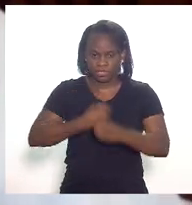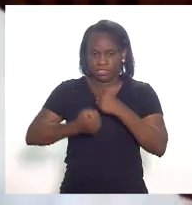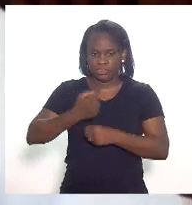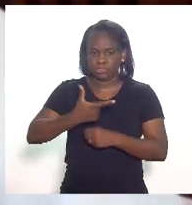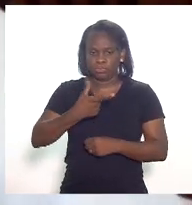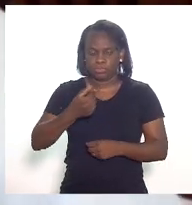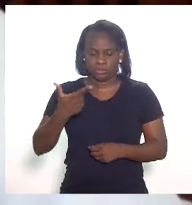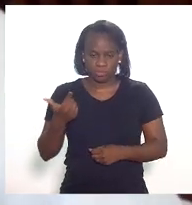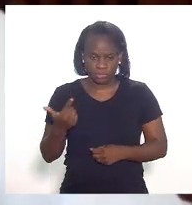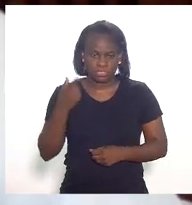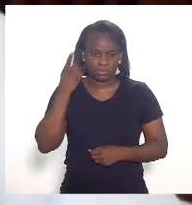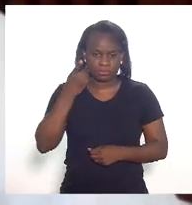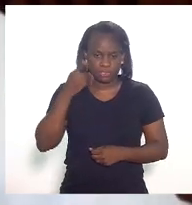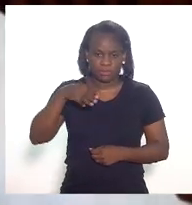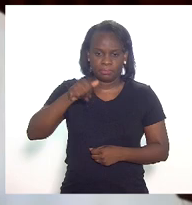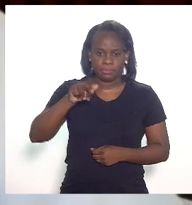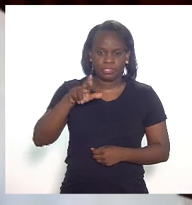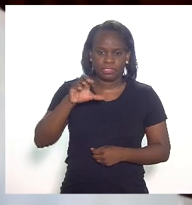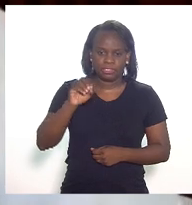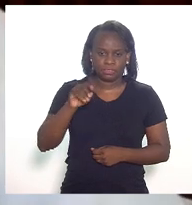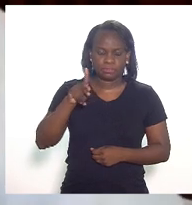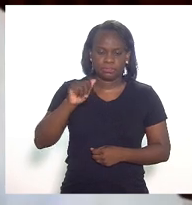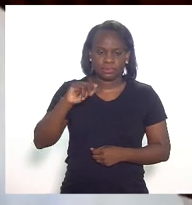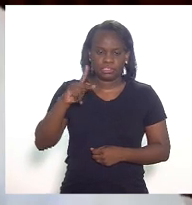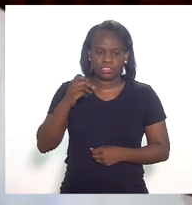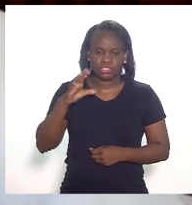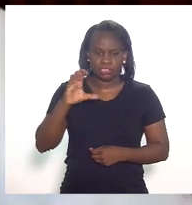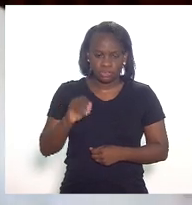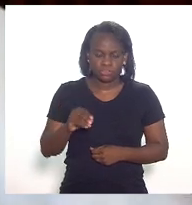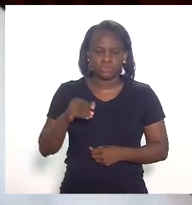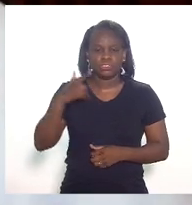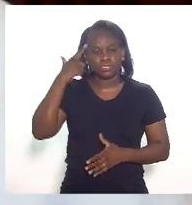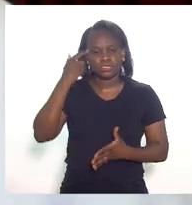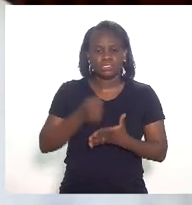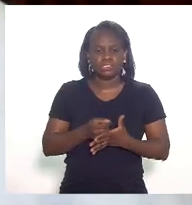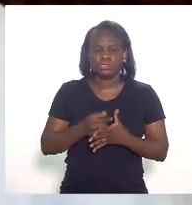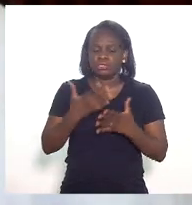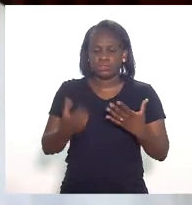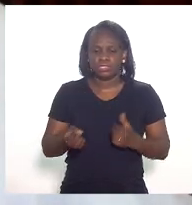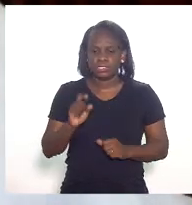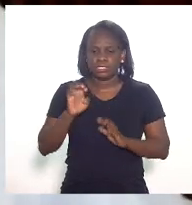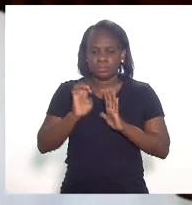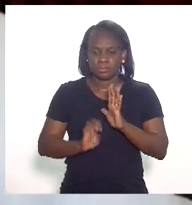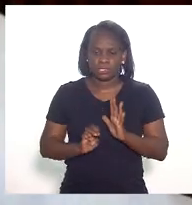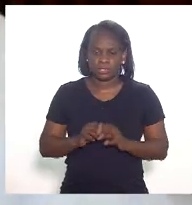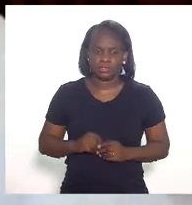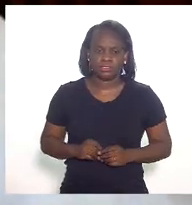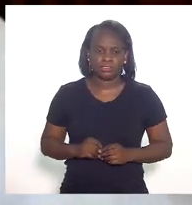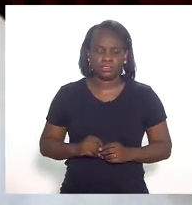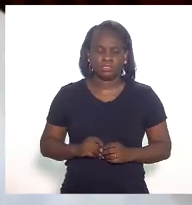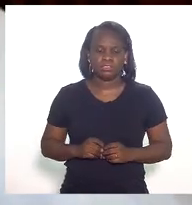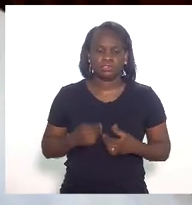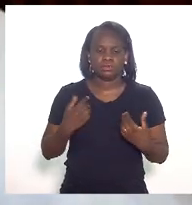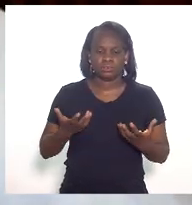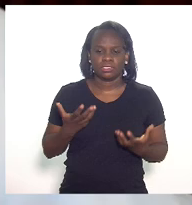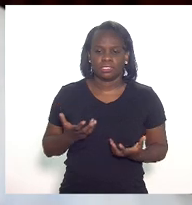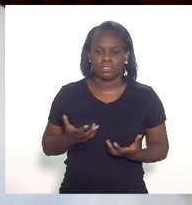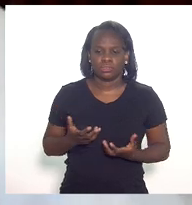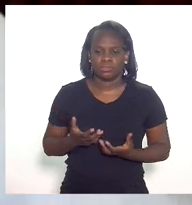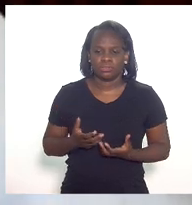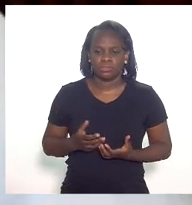2012, deputado Márcio Pacheco, o parecer é contrário às emendas. Eu quero